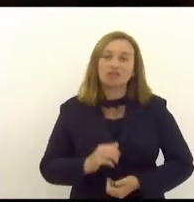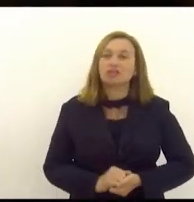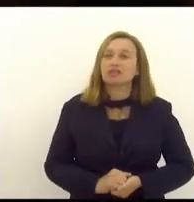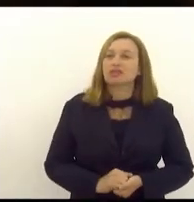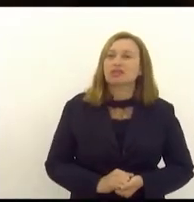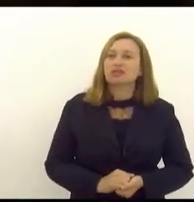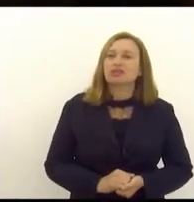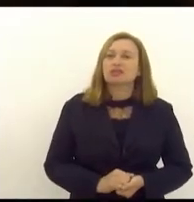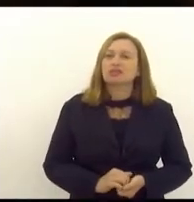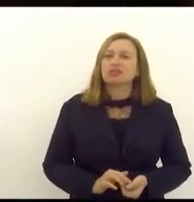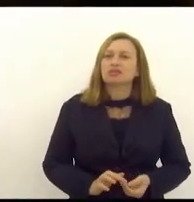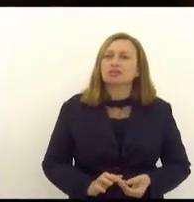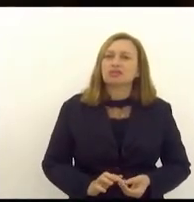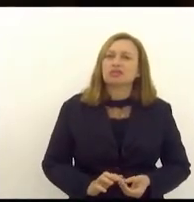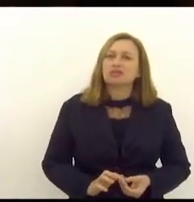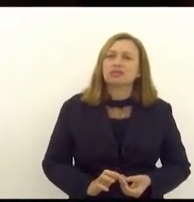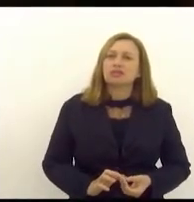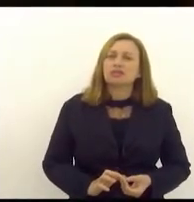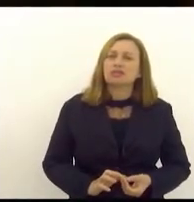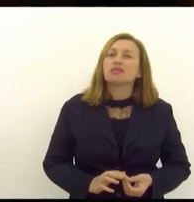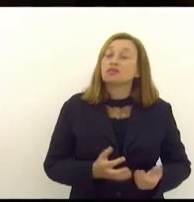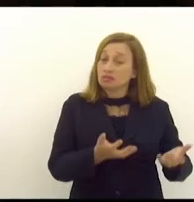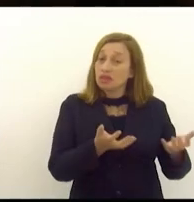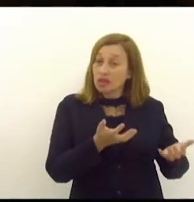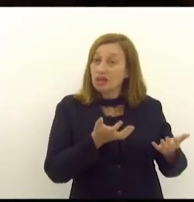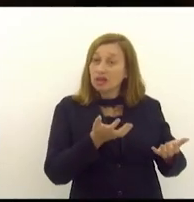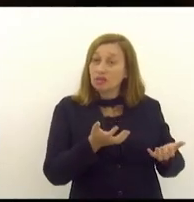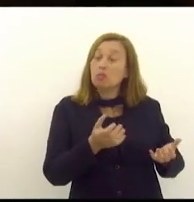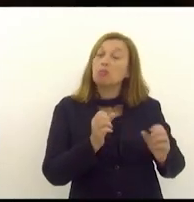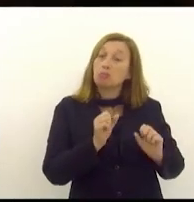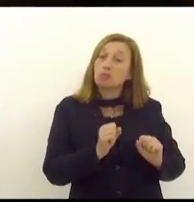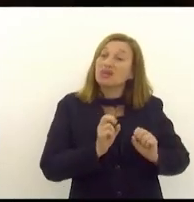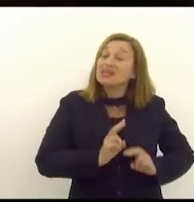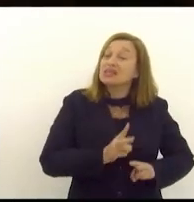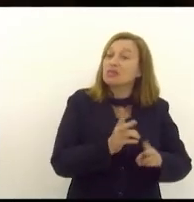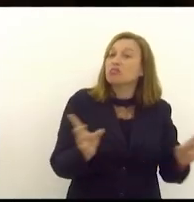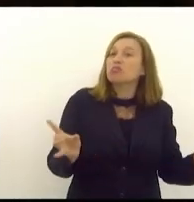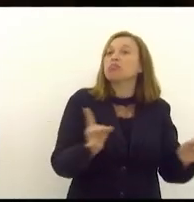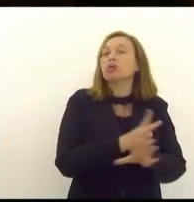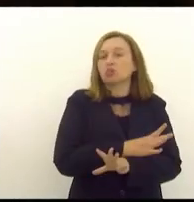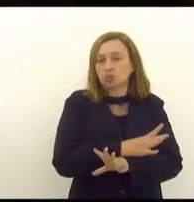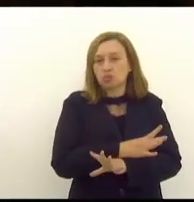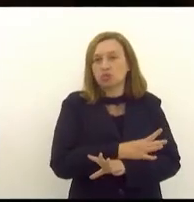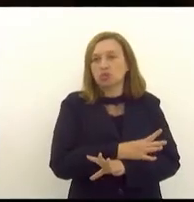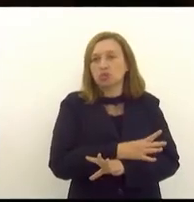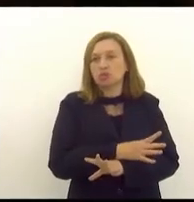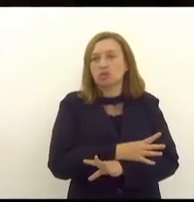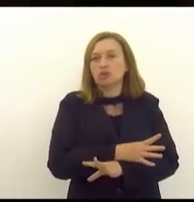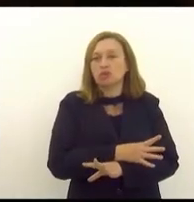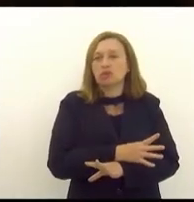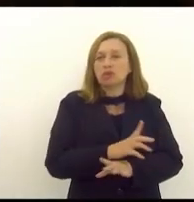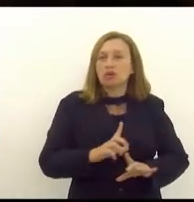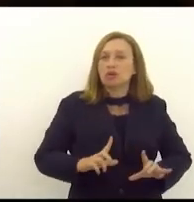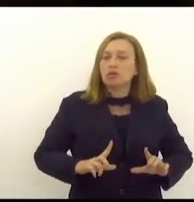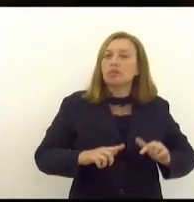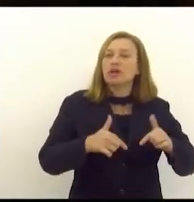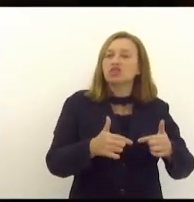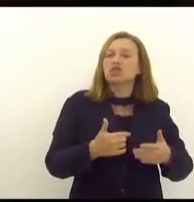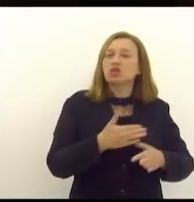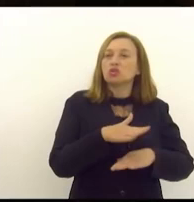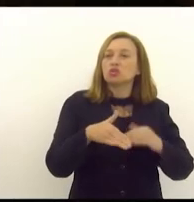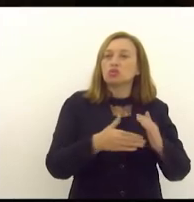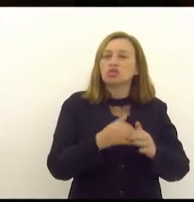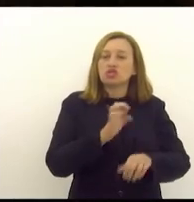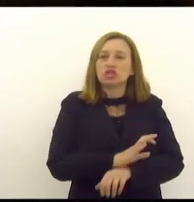que querendo a senhora nós estejamos sempre prontos para atuar em todo estado do Rio de Janeiro